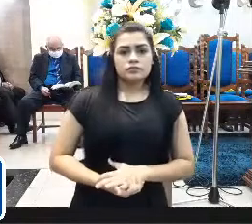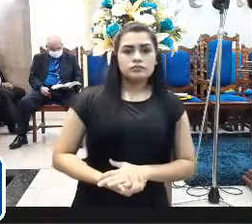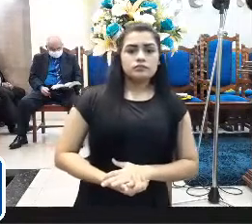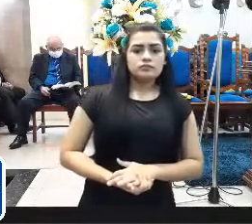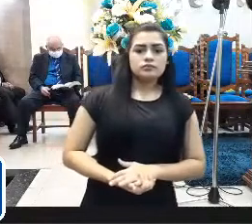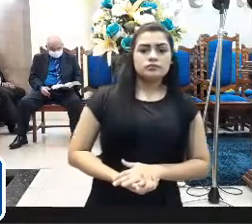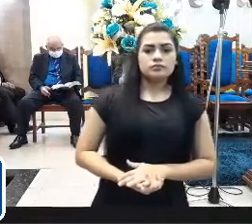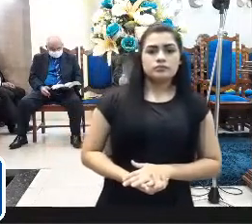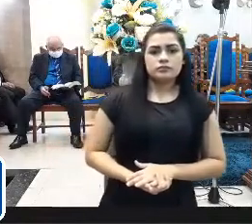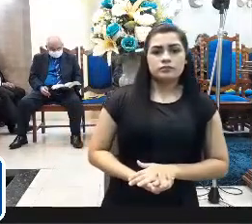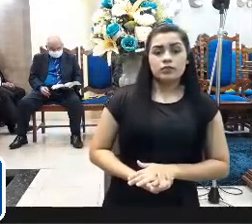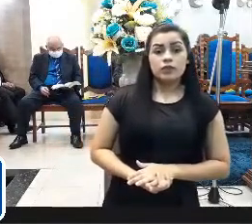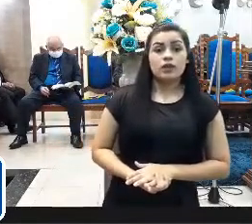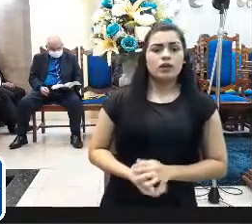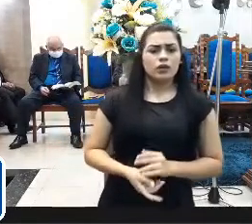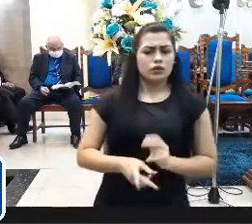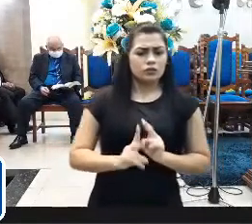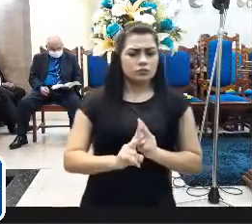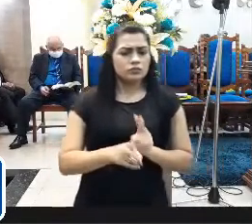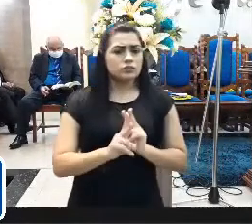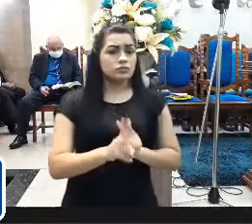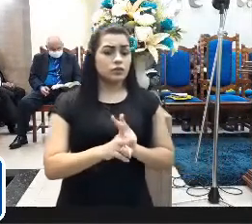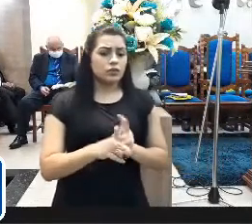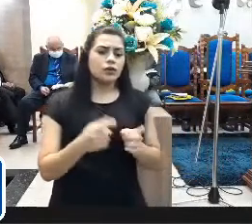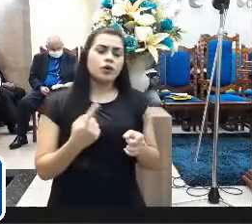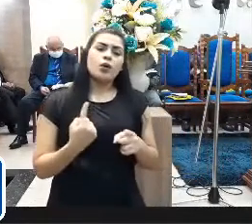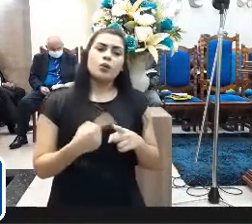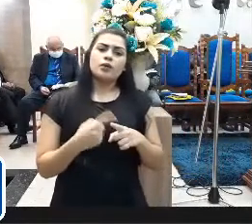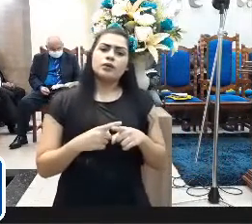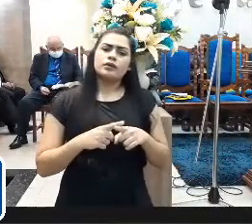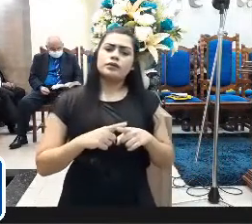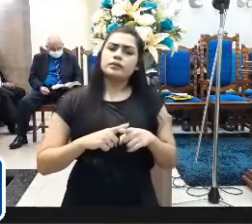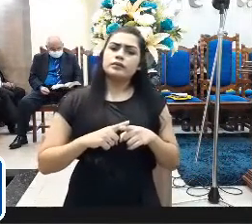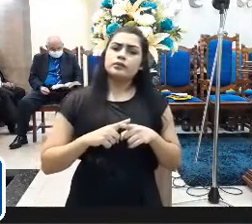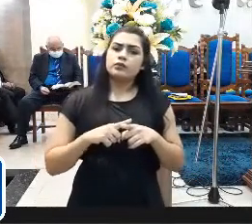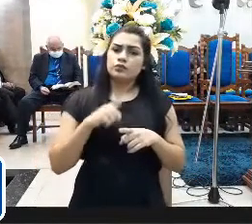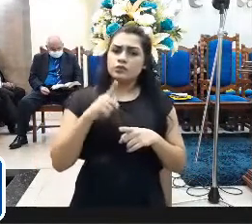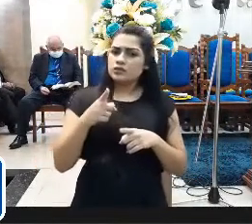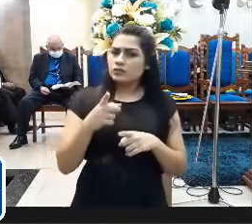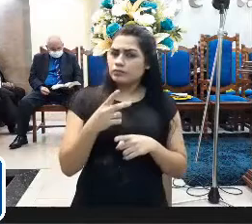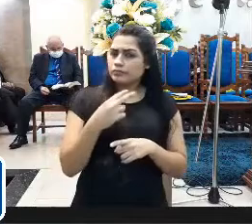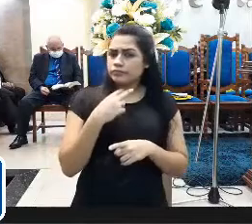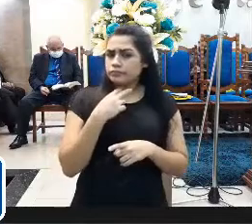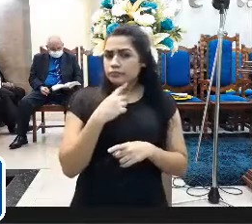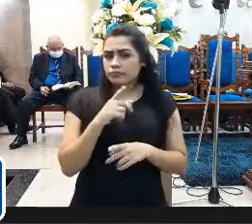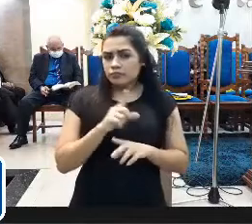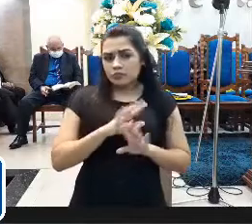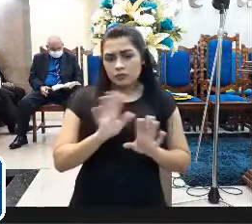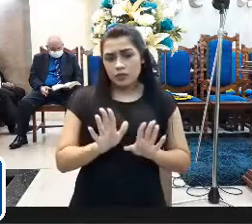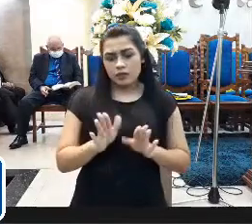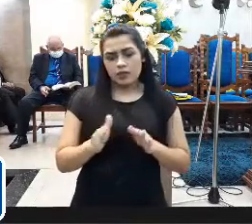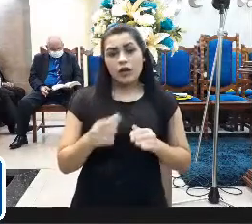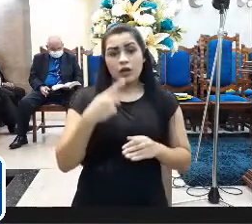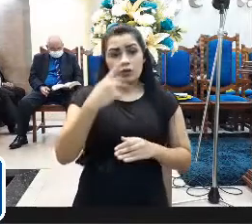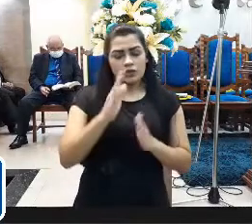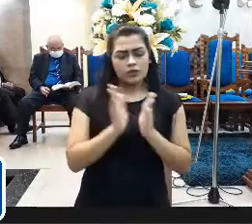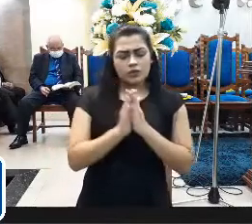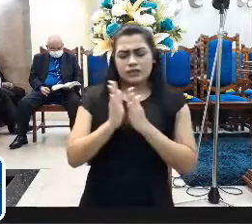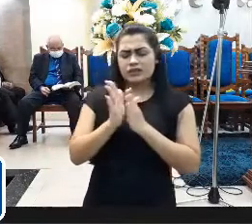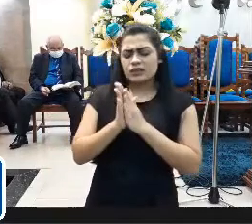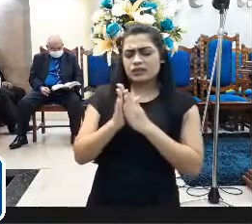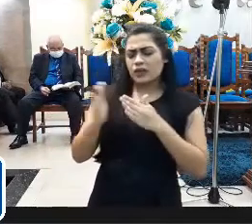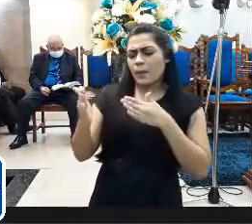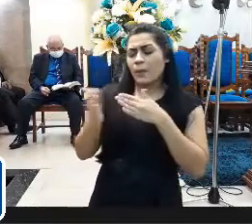porque senão vai ser impedida o que, irmãos? As suas orações. Trate sua esposa bem. Glória a Deus! Conviva com